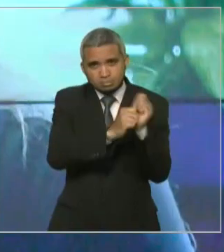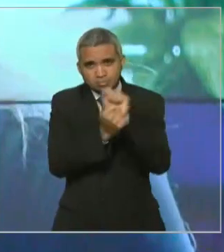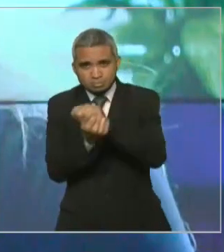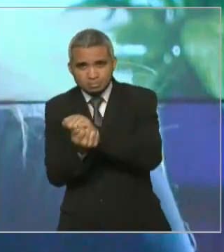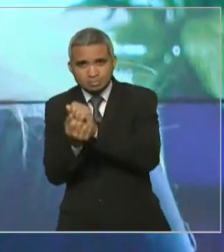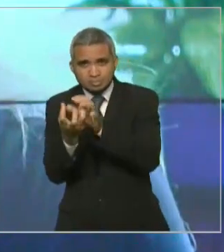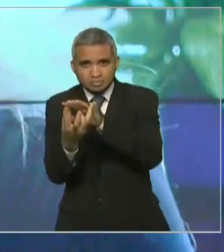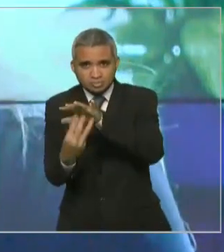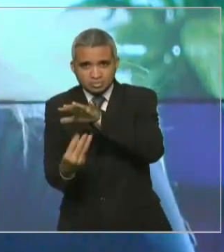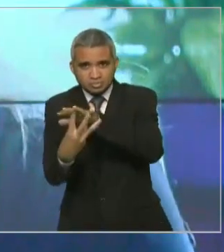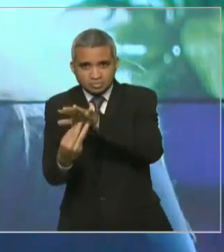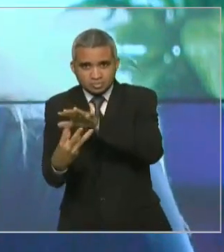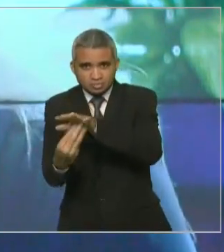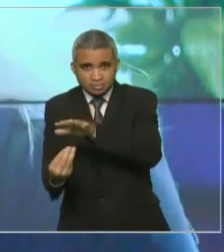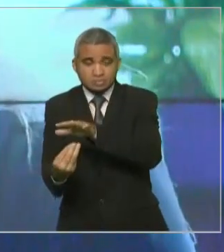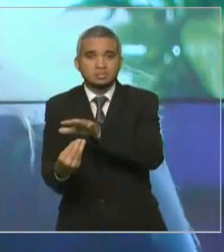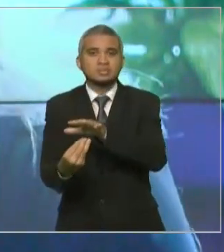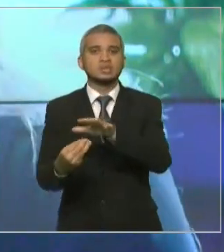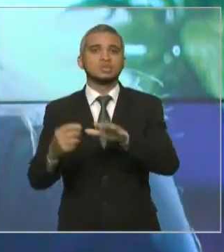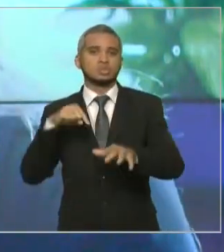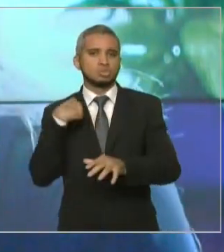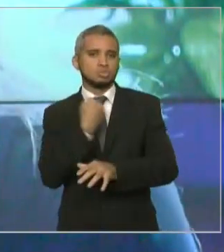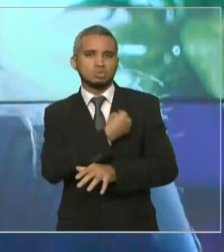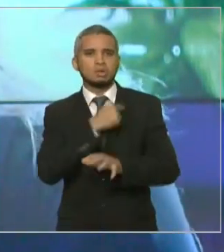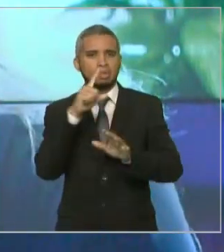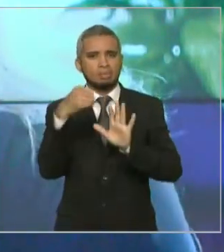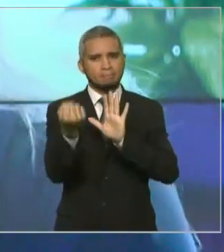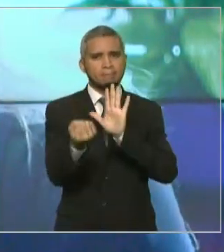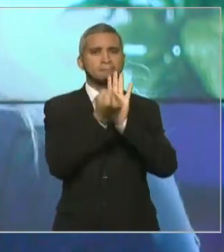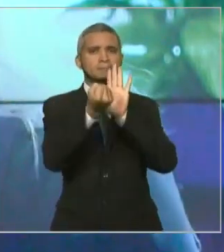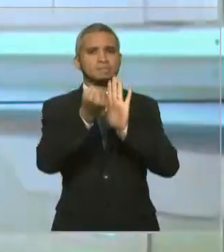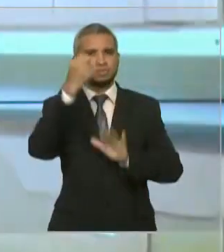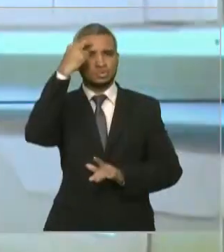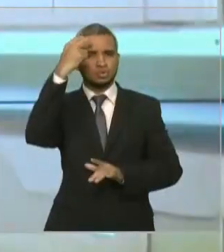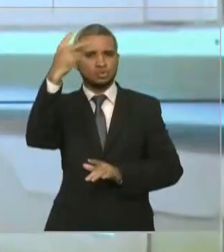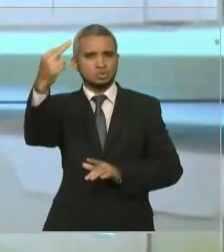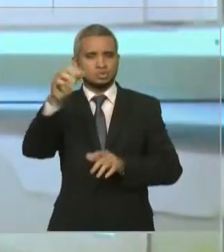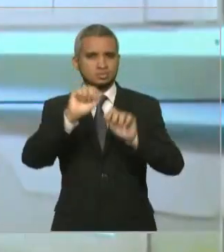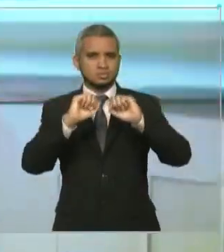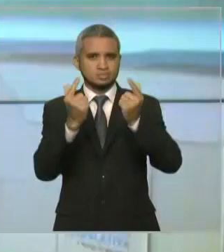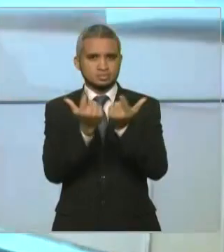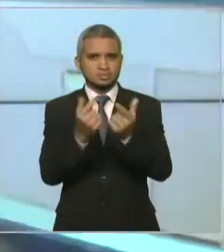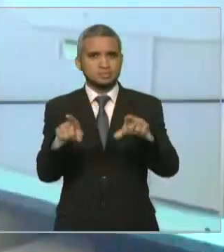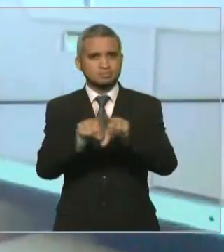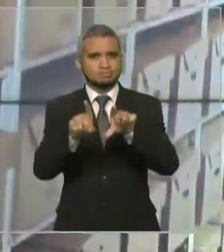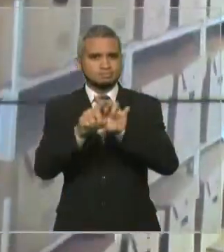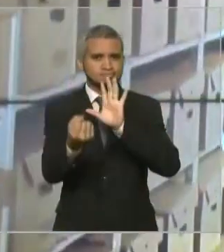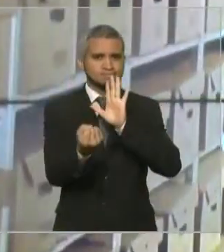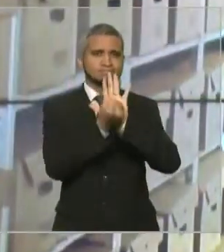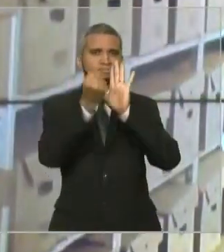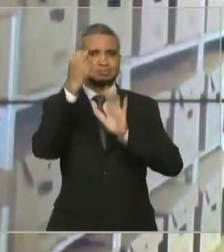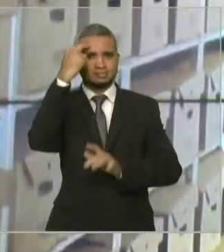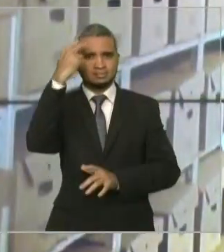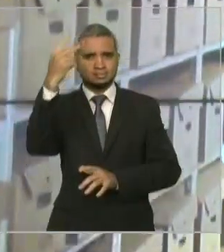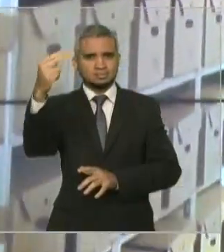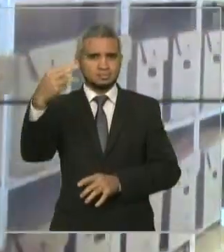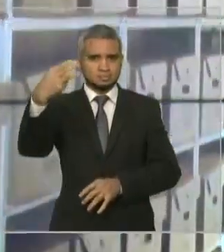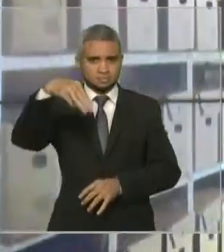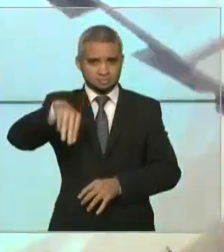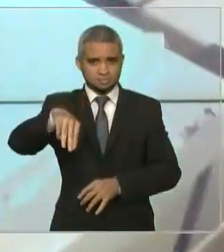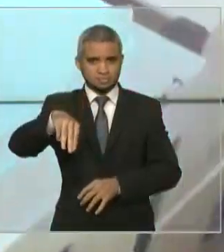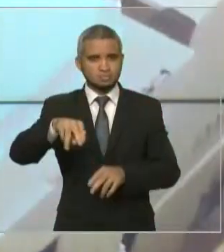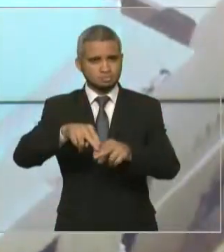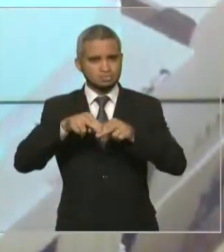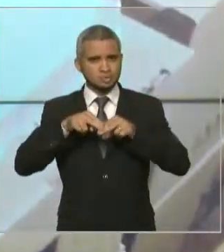avanço para nós na história da Assembleia e também na história do Maranhão. Aos poucos, o arquivo foi se